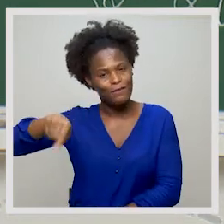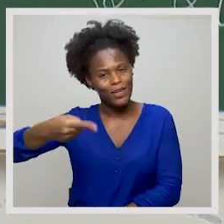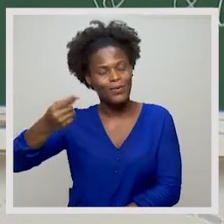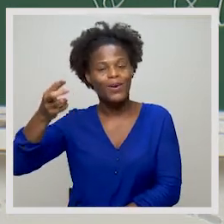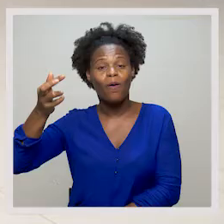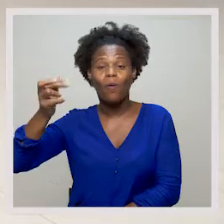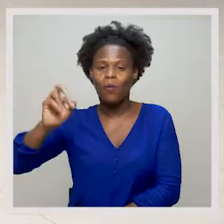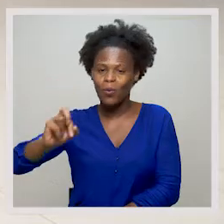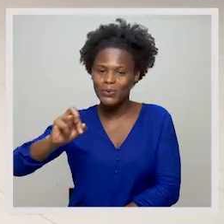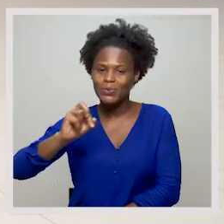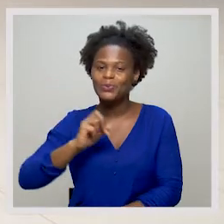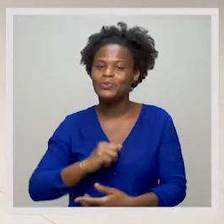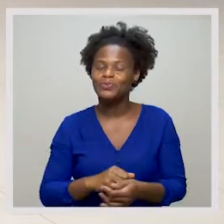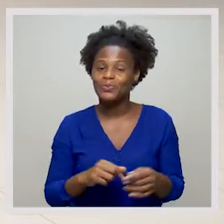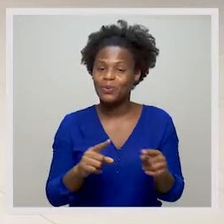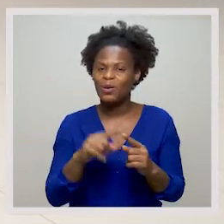4,8.